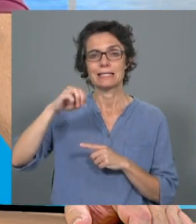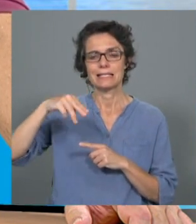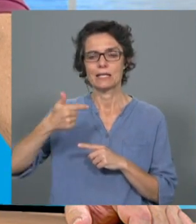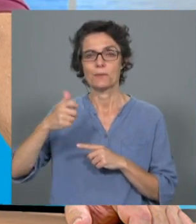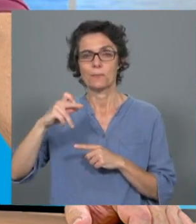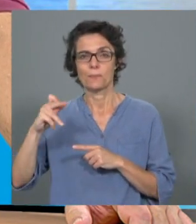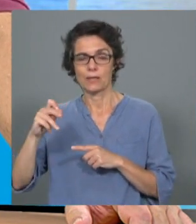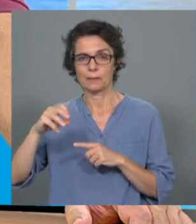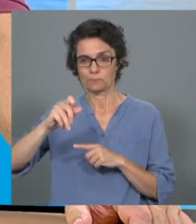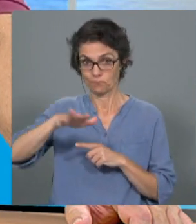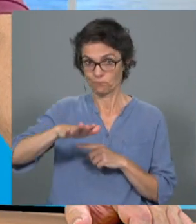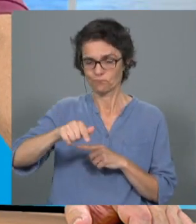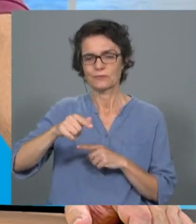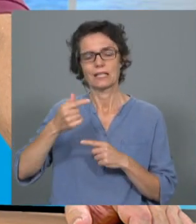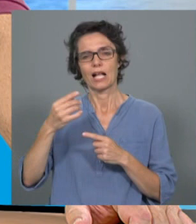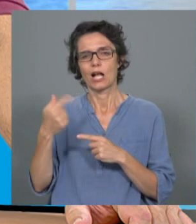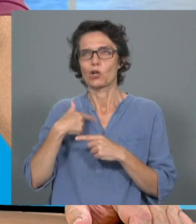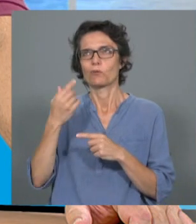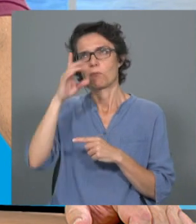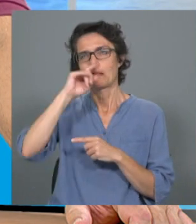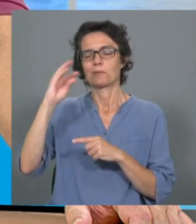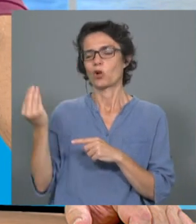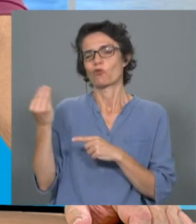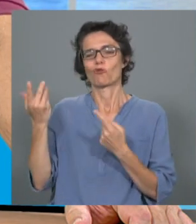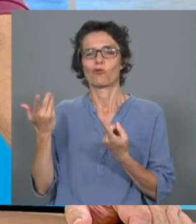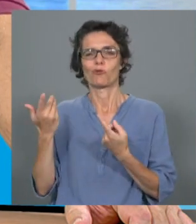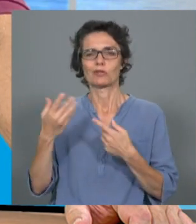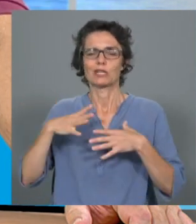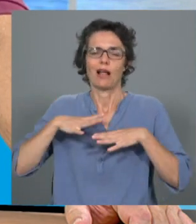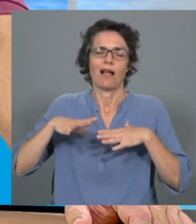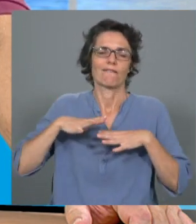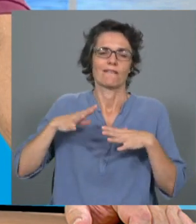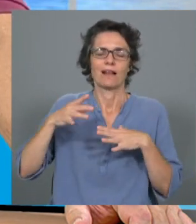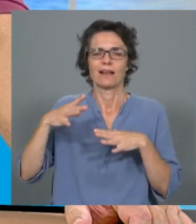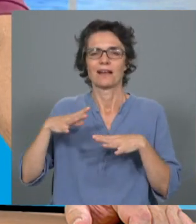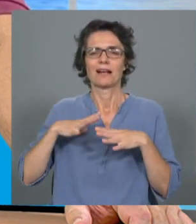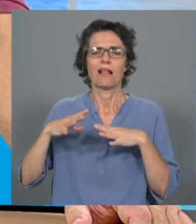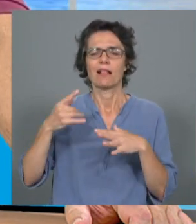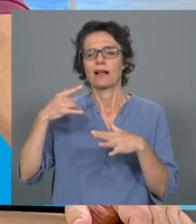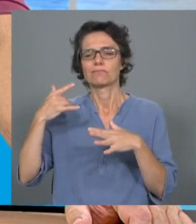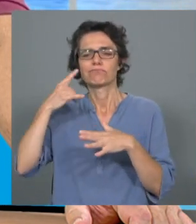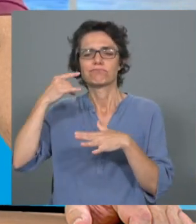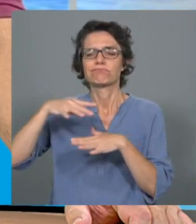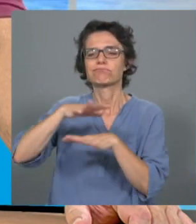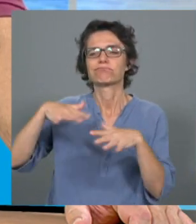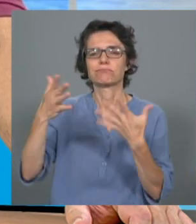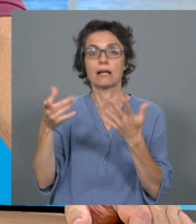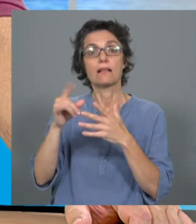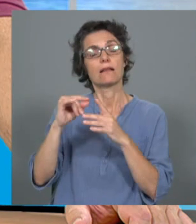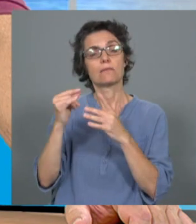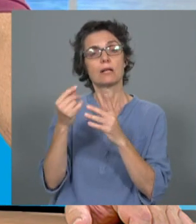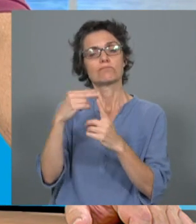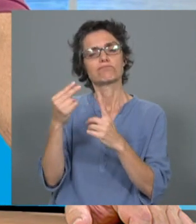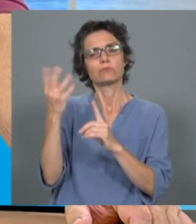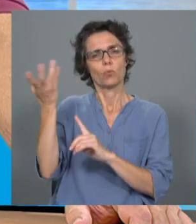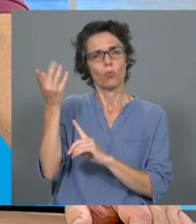E realmente é um lugar aprazível, maravilhoso. Praia, também tem uma dimensão cultural,